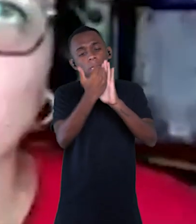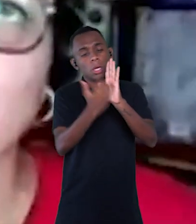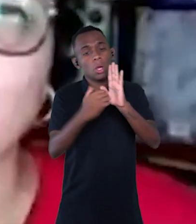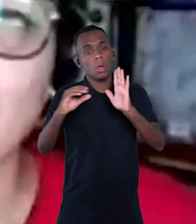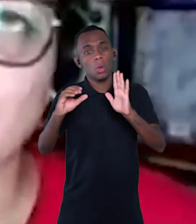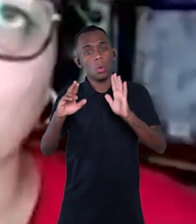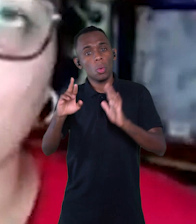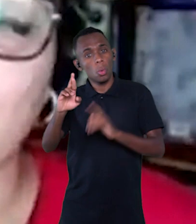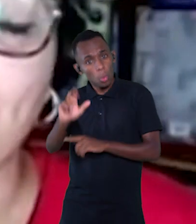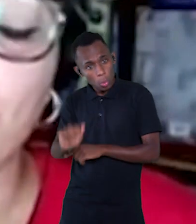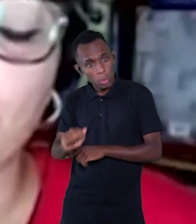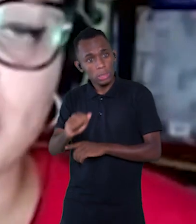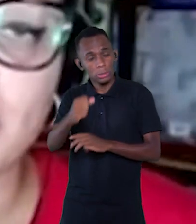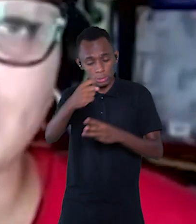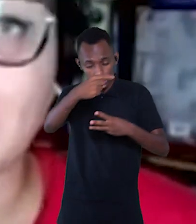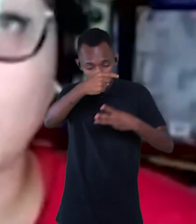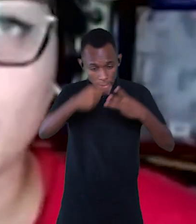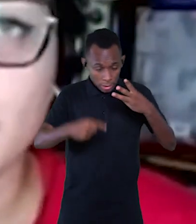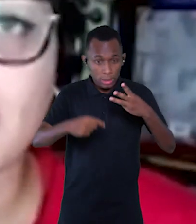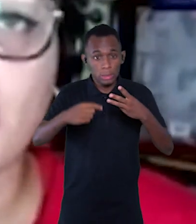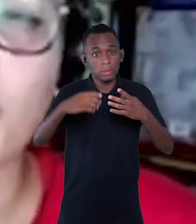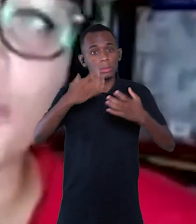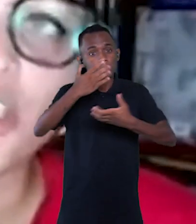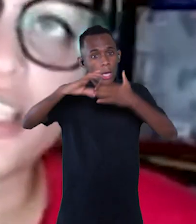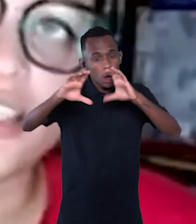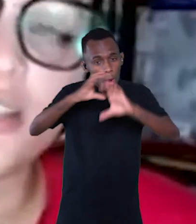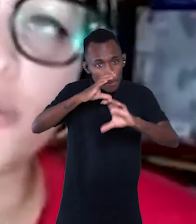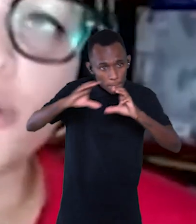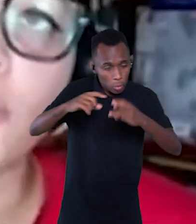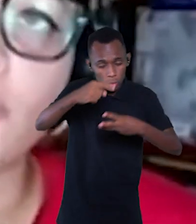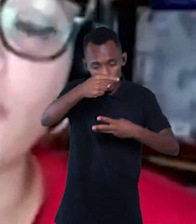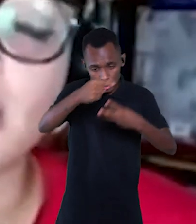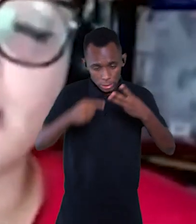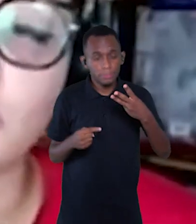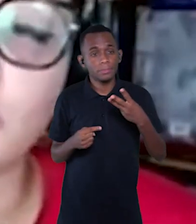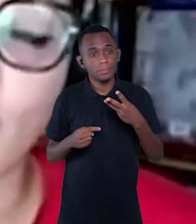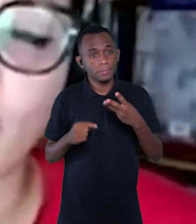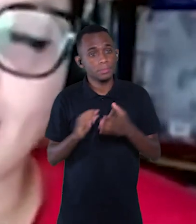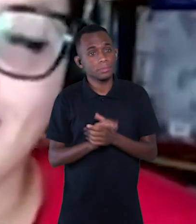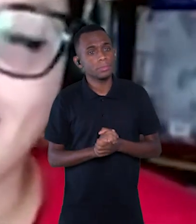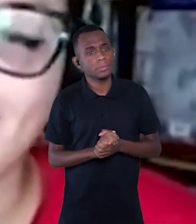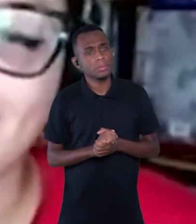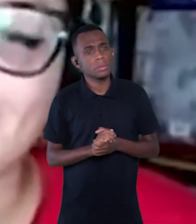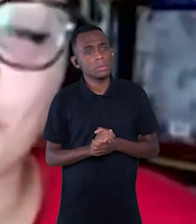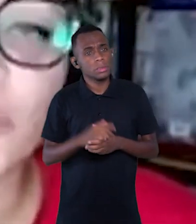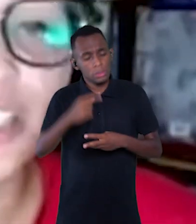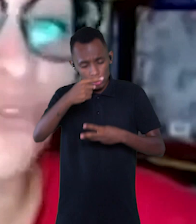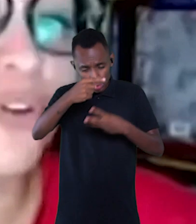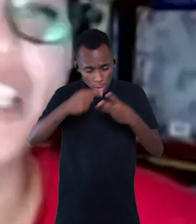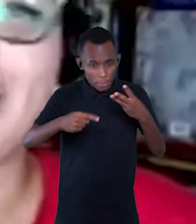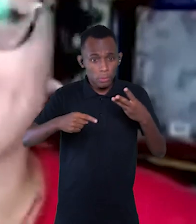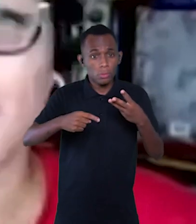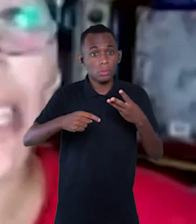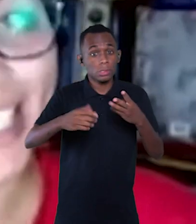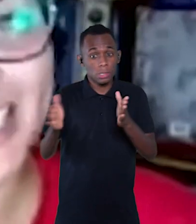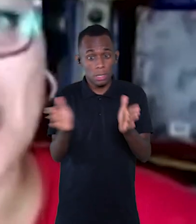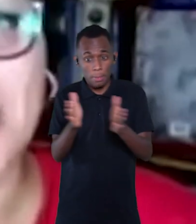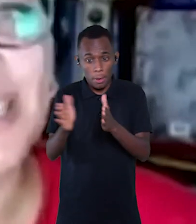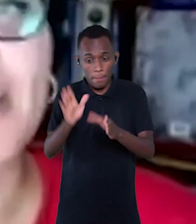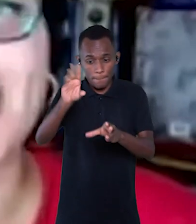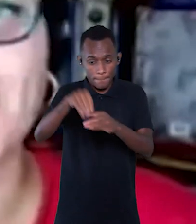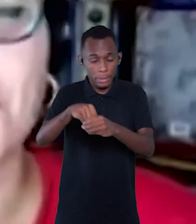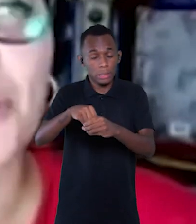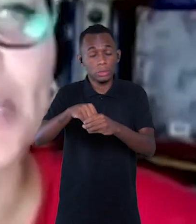Na música a gente lançou o EP Cura, que são 3 músicas, né, Conchinha, Não Só Sobre Você e Santo Toque, que são músicas que foram inteiras feitas